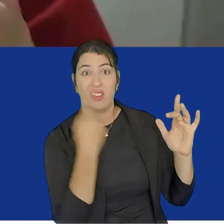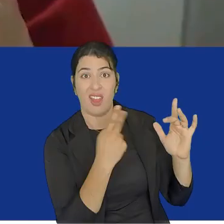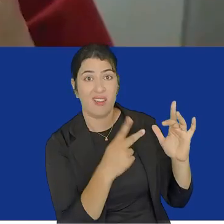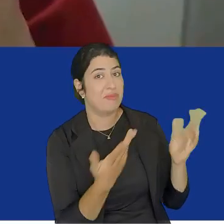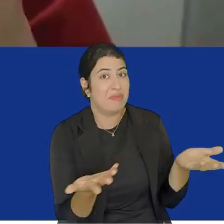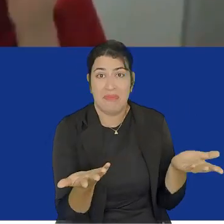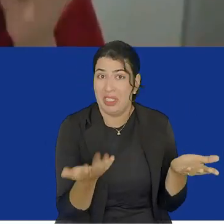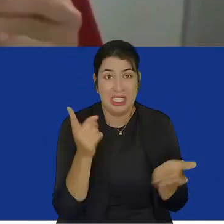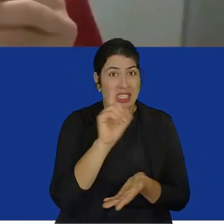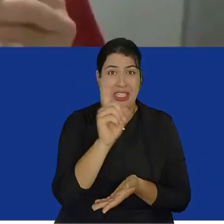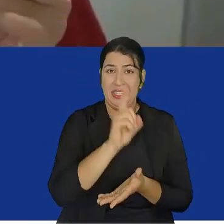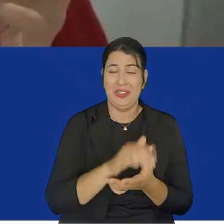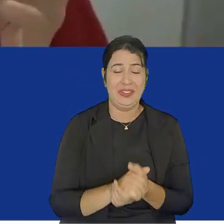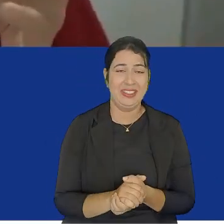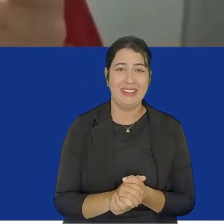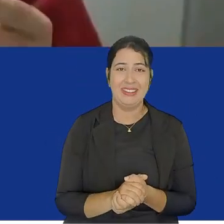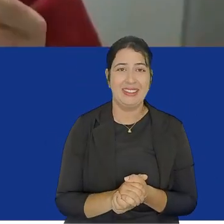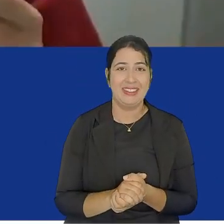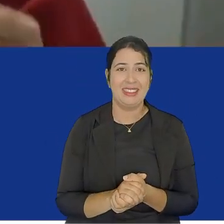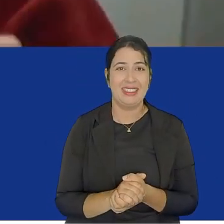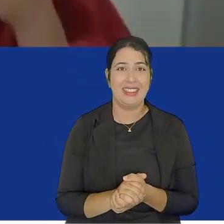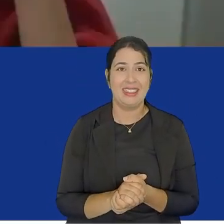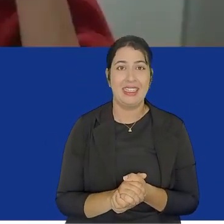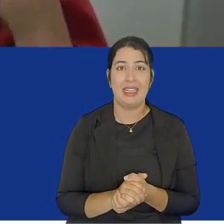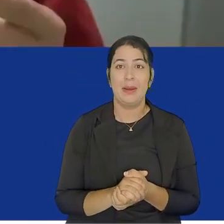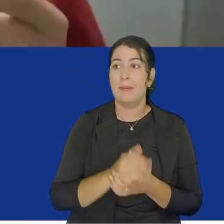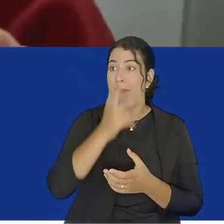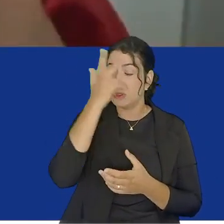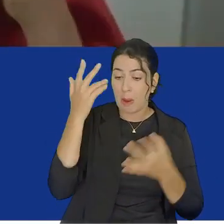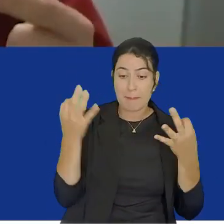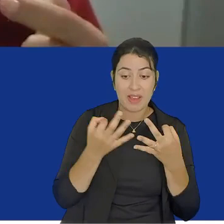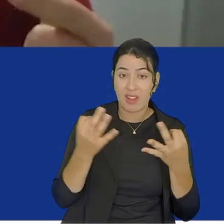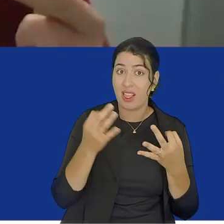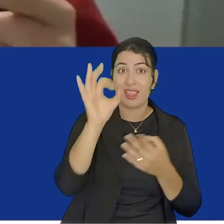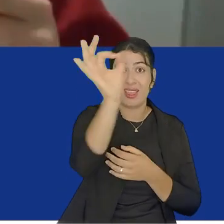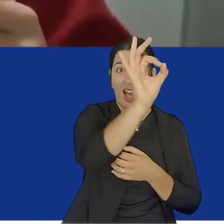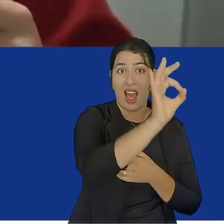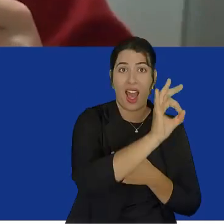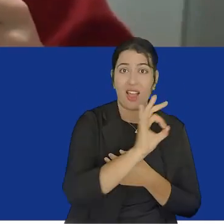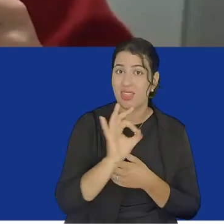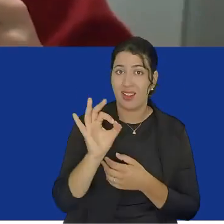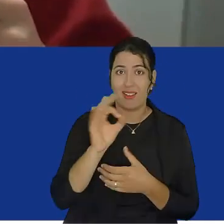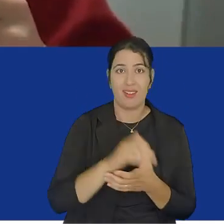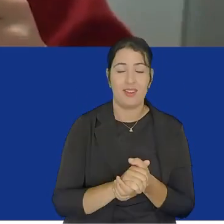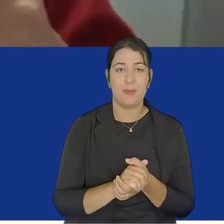perfeito. Então, gente, ninguém é perfeito. Você não é, o seu gestor não é, eu não sou.